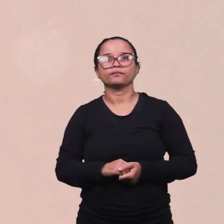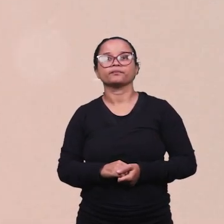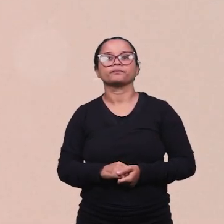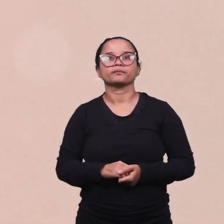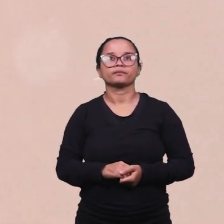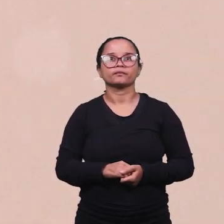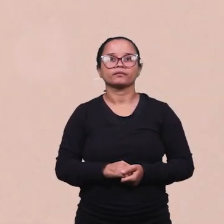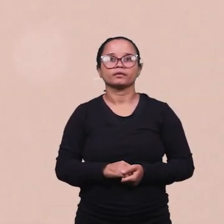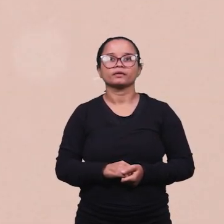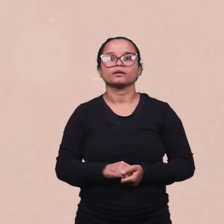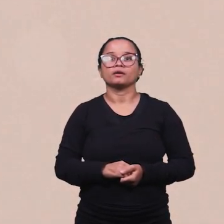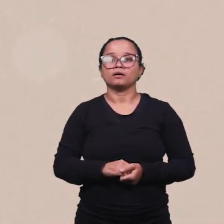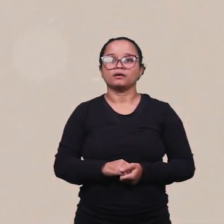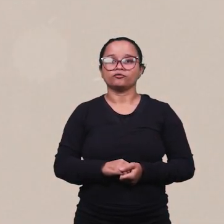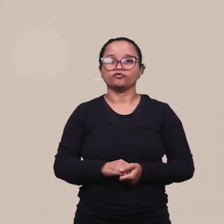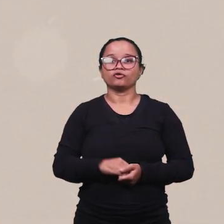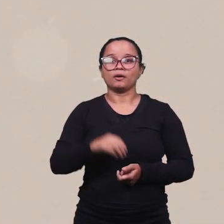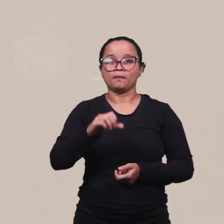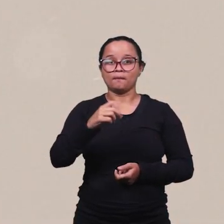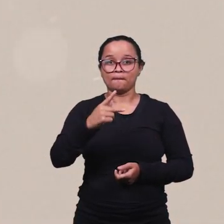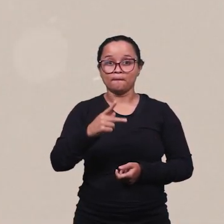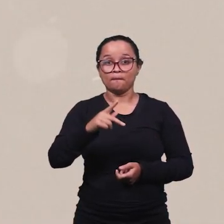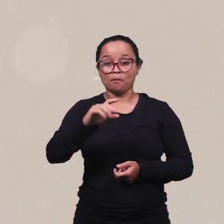1, o pastor Cosme.